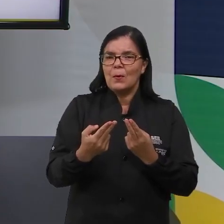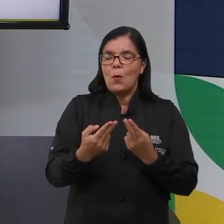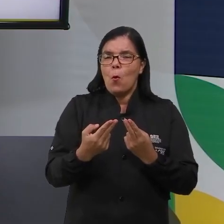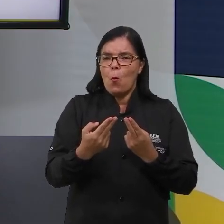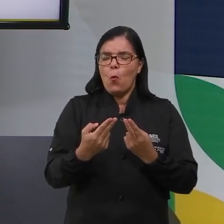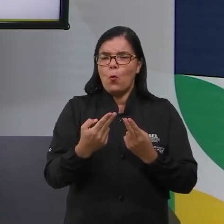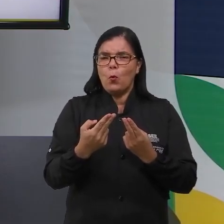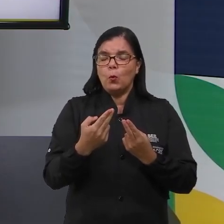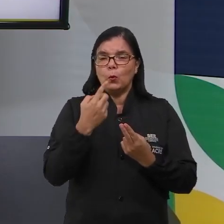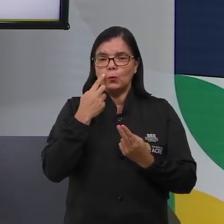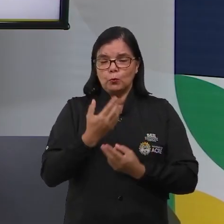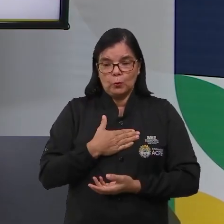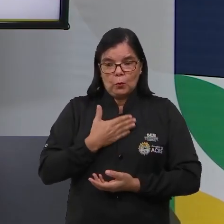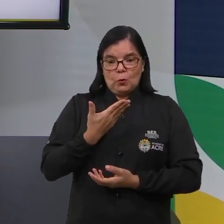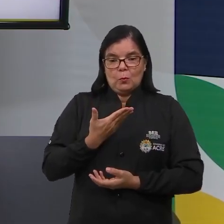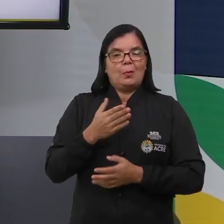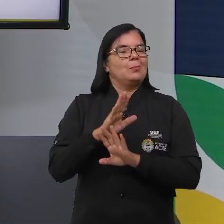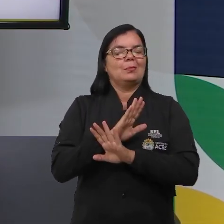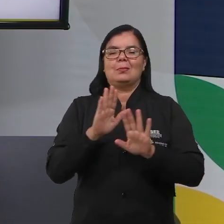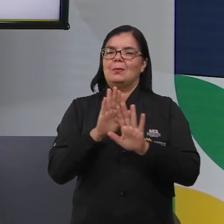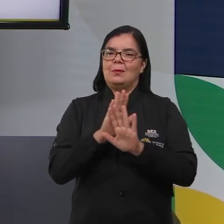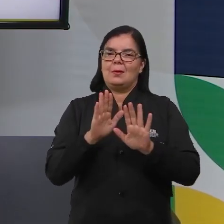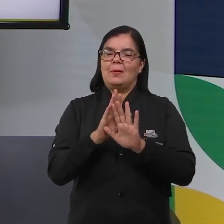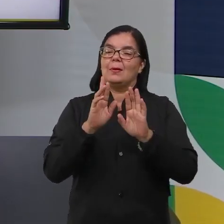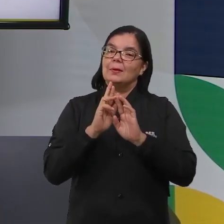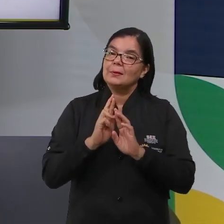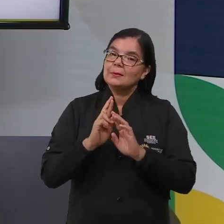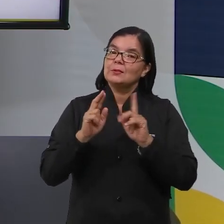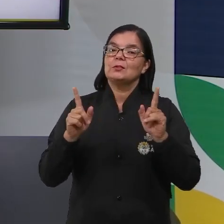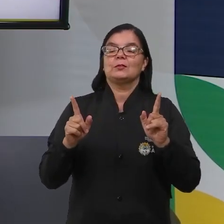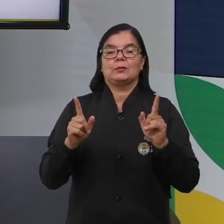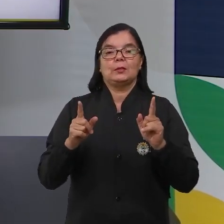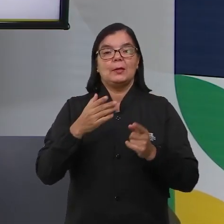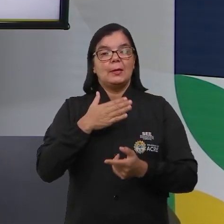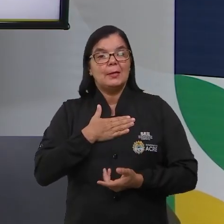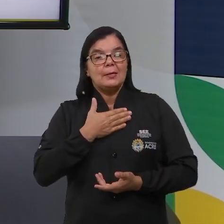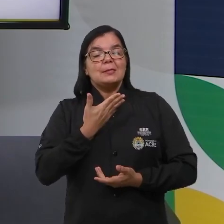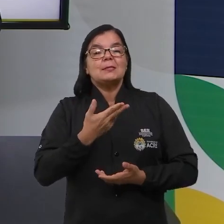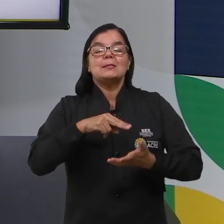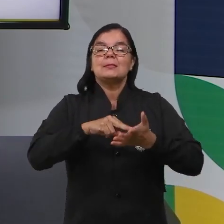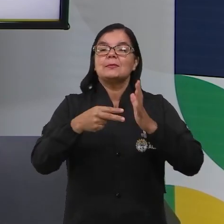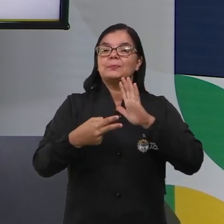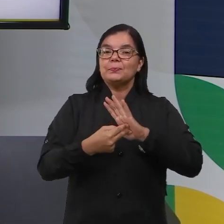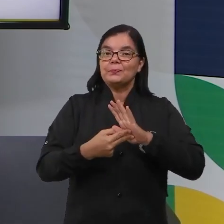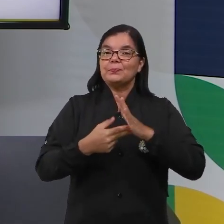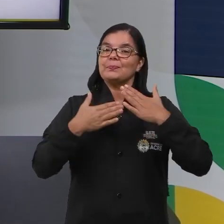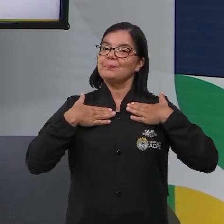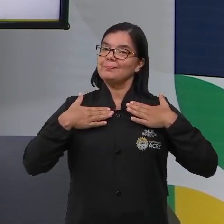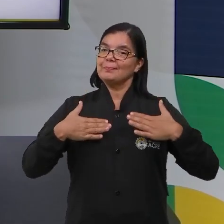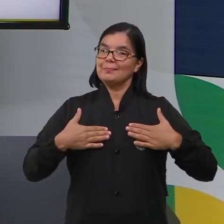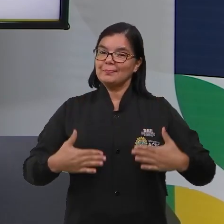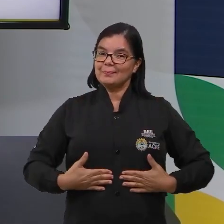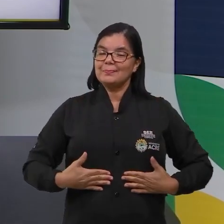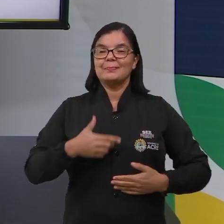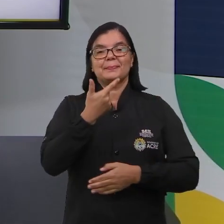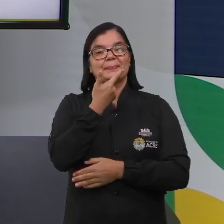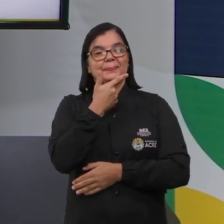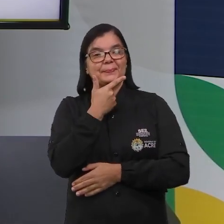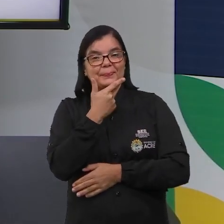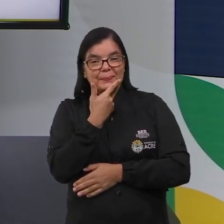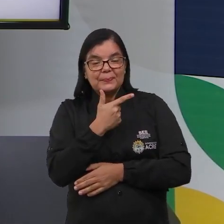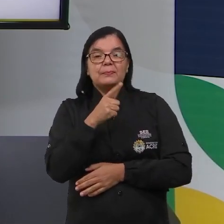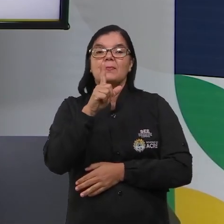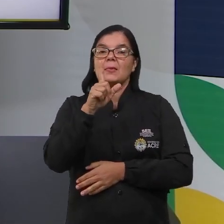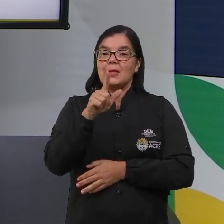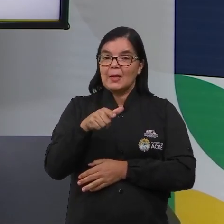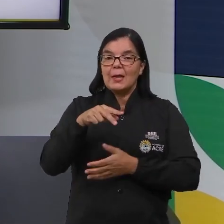conto, o suspense? Não. Aqui, essa quebra de expectativa traz um humor, traz um riso. E é um